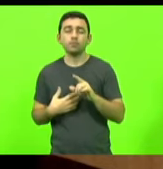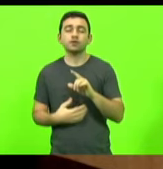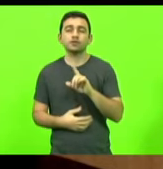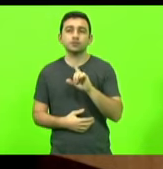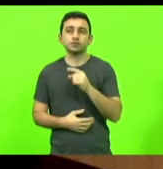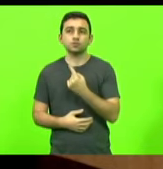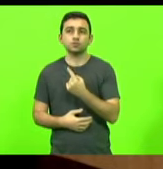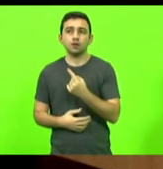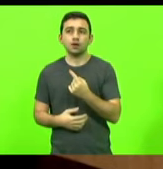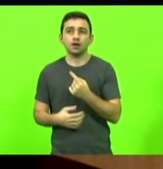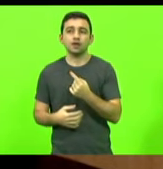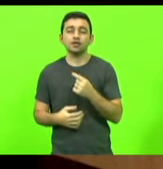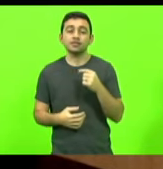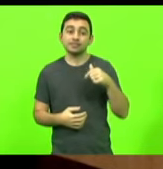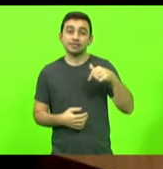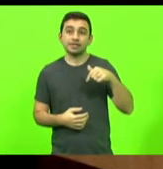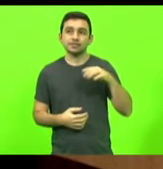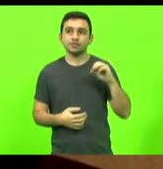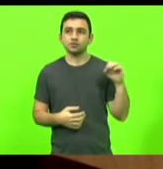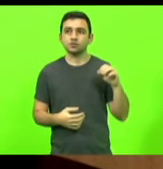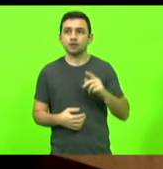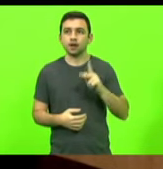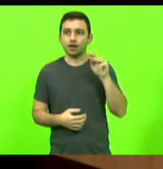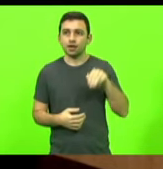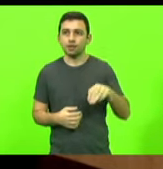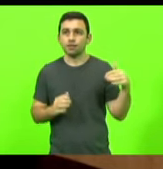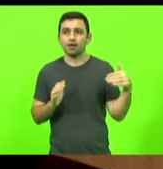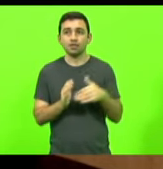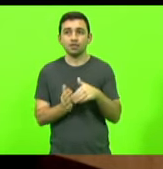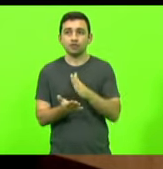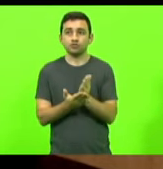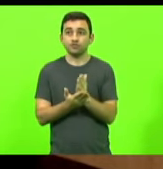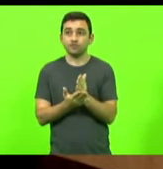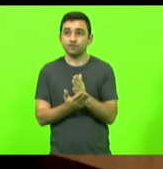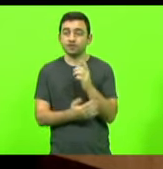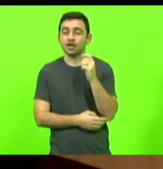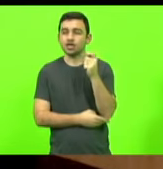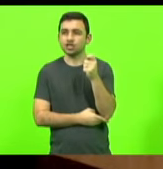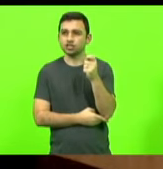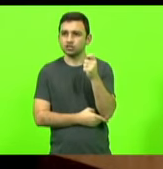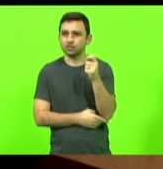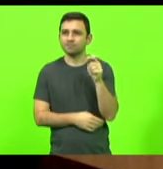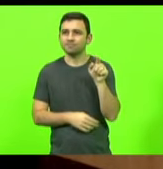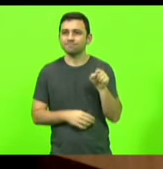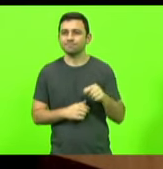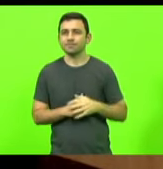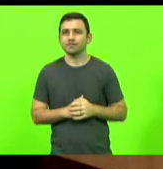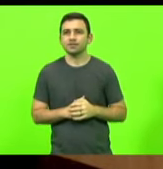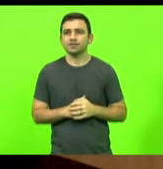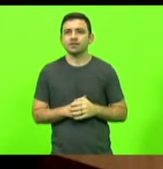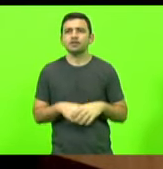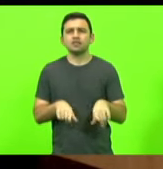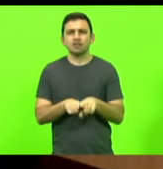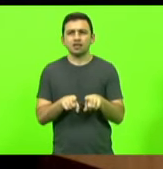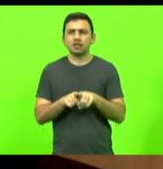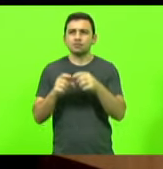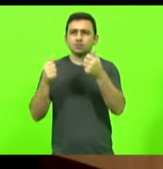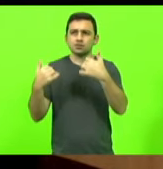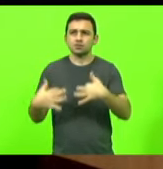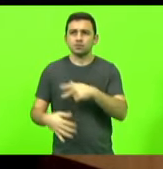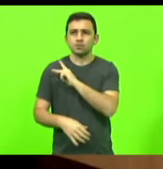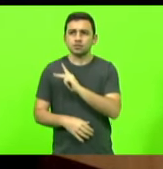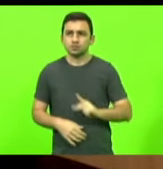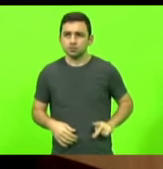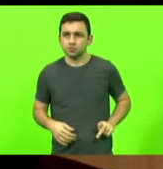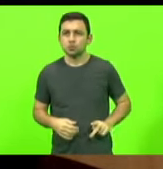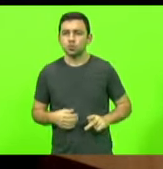a 700 quilômetros de rodovia até a divisa da Argentina. Tenho aqui depoimento do presidente do Porto de